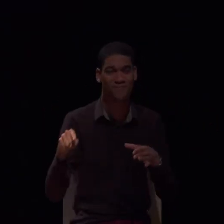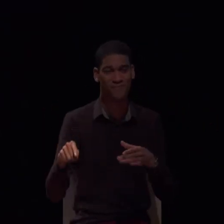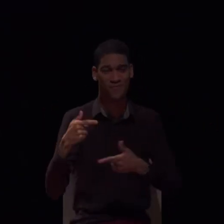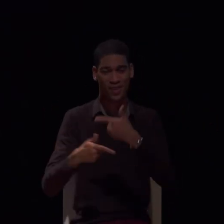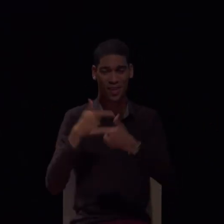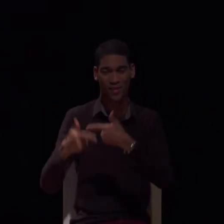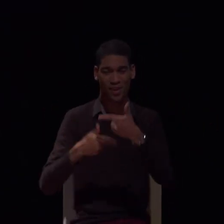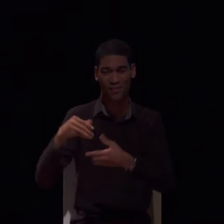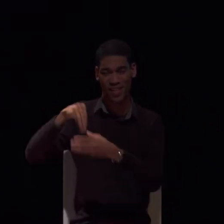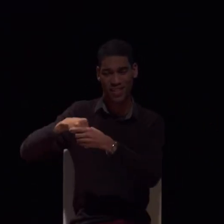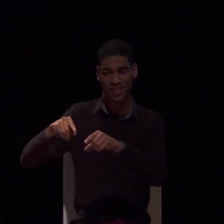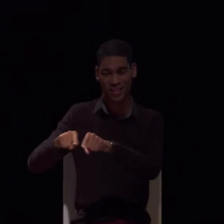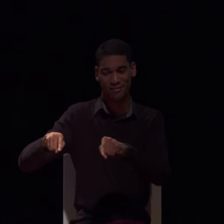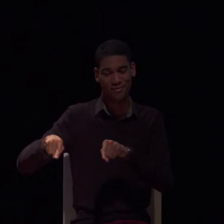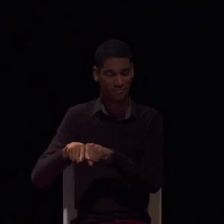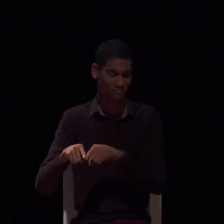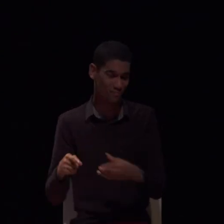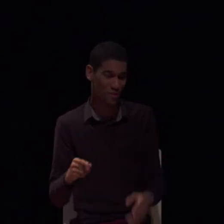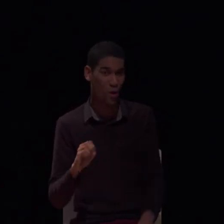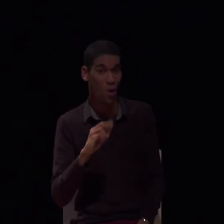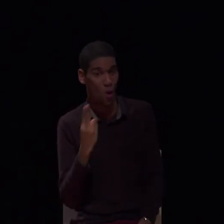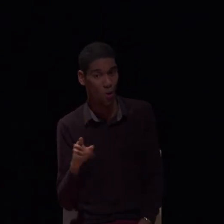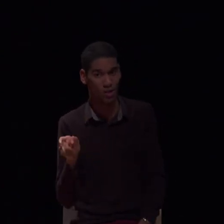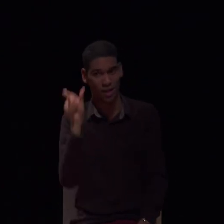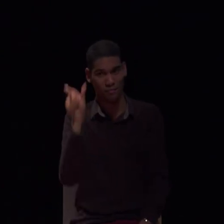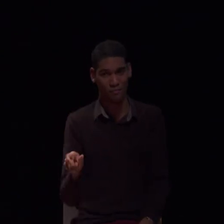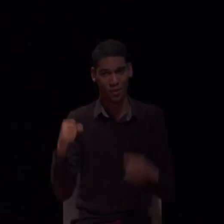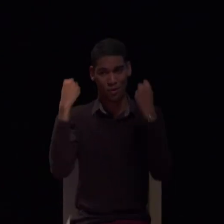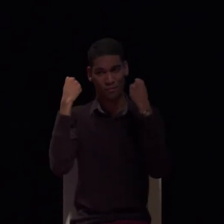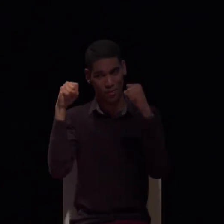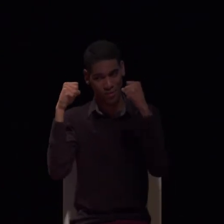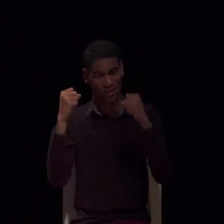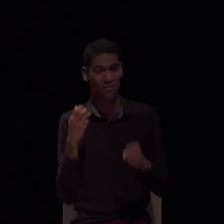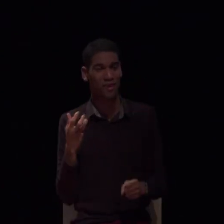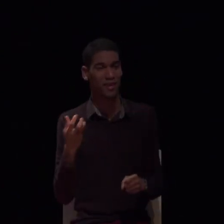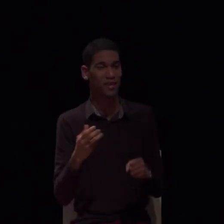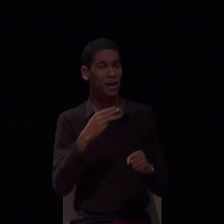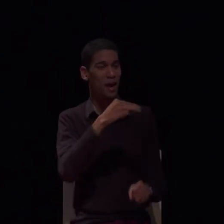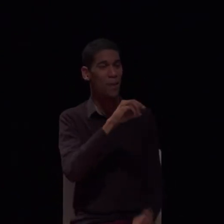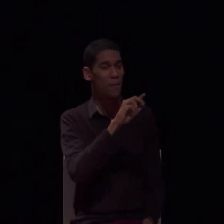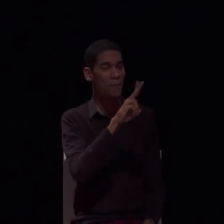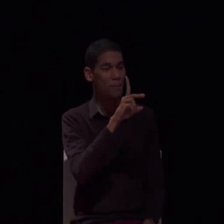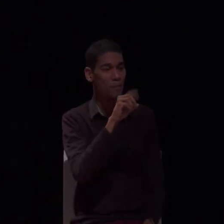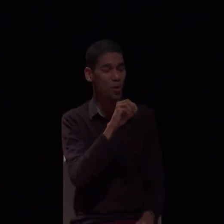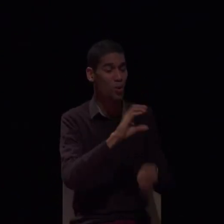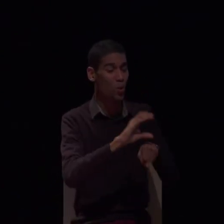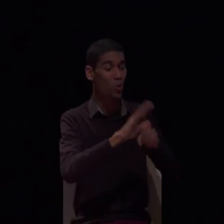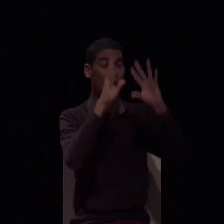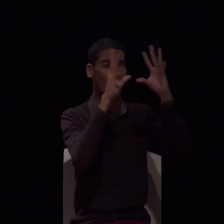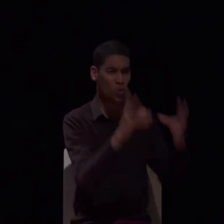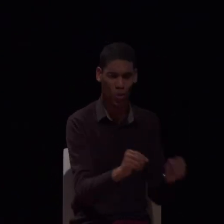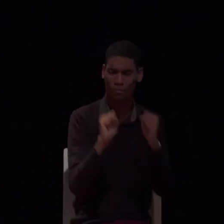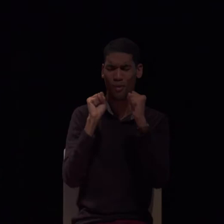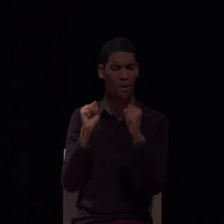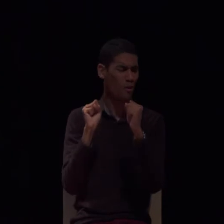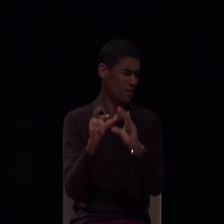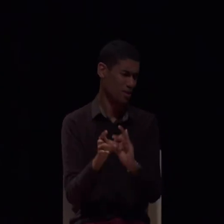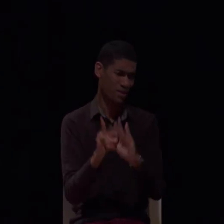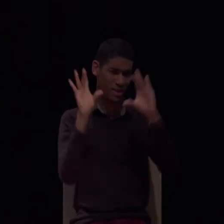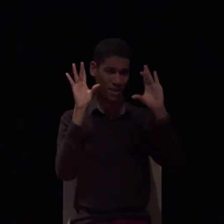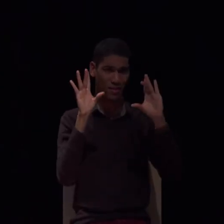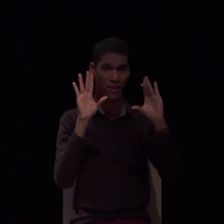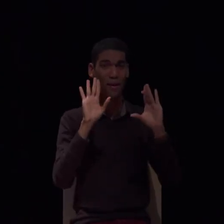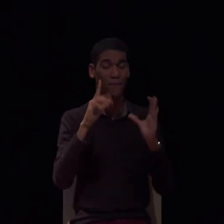aula dele ou se ele quisesse fazer todos também têm uma formação mais geral ele poderia então a gente fez isso bastante combinado